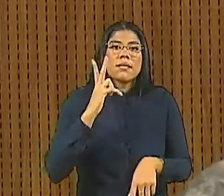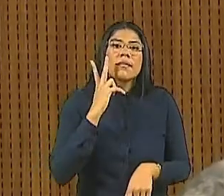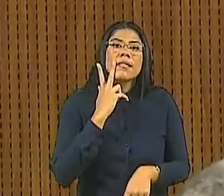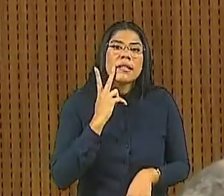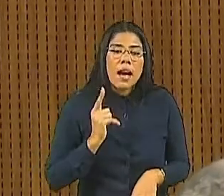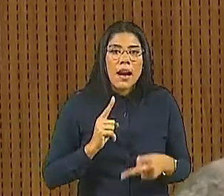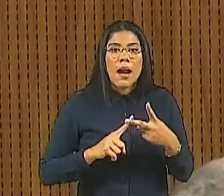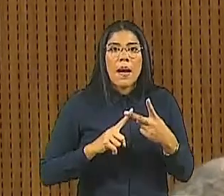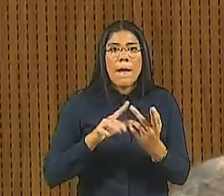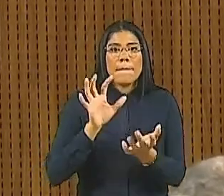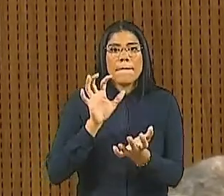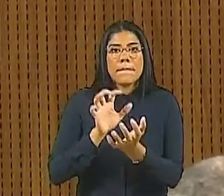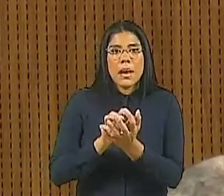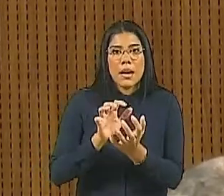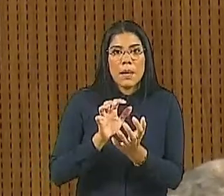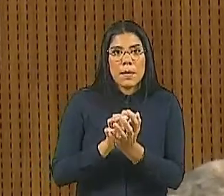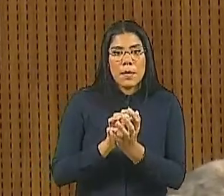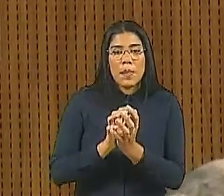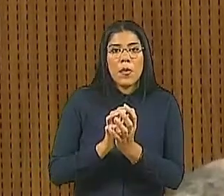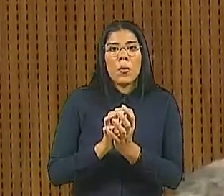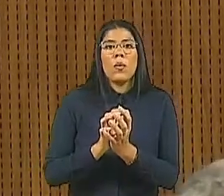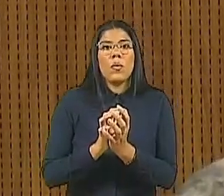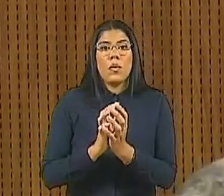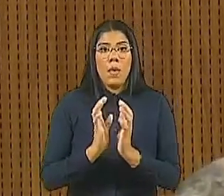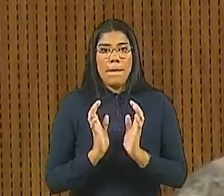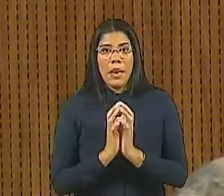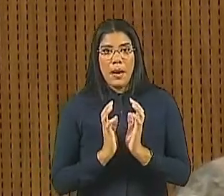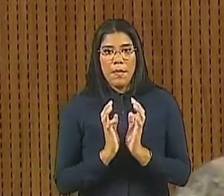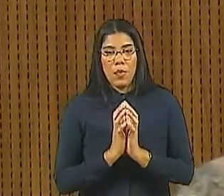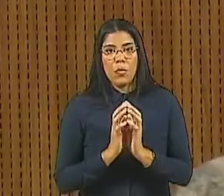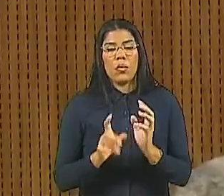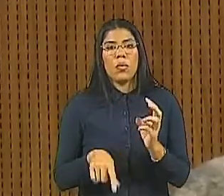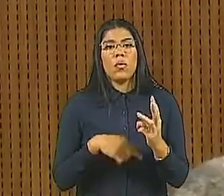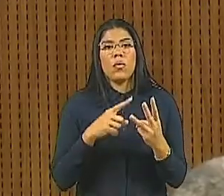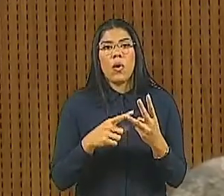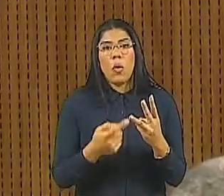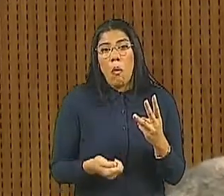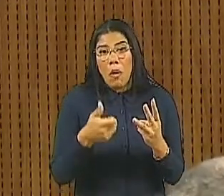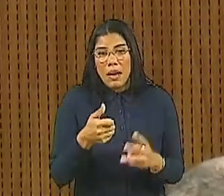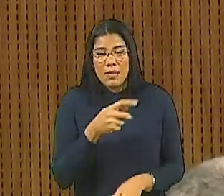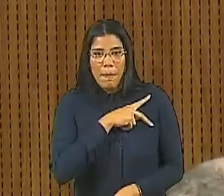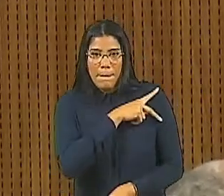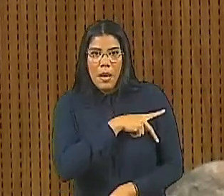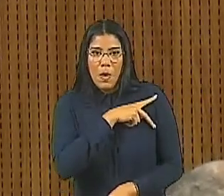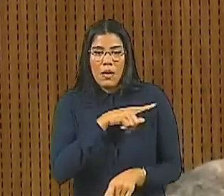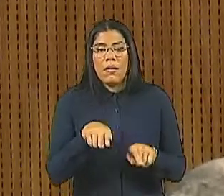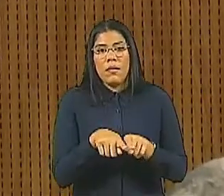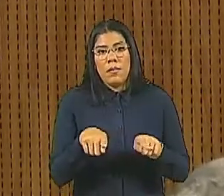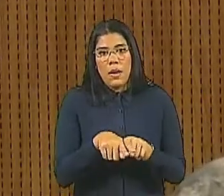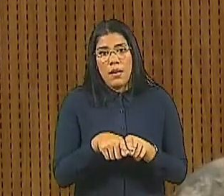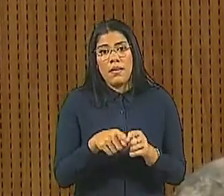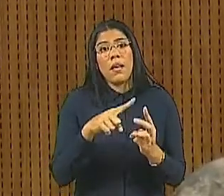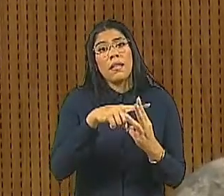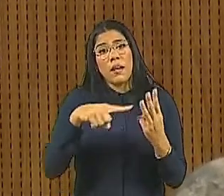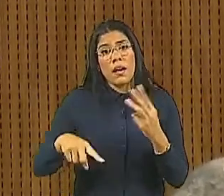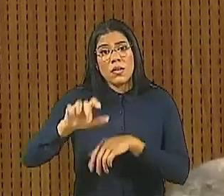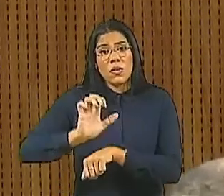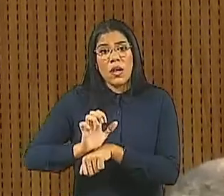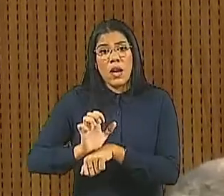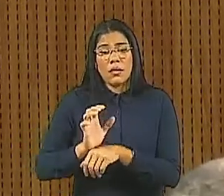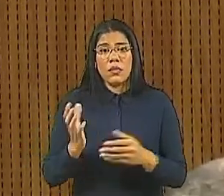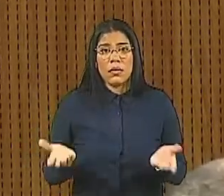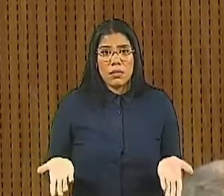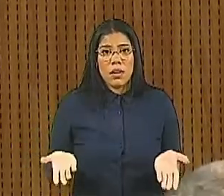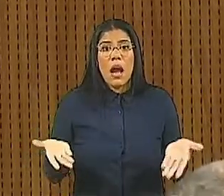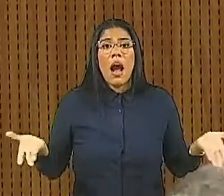A Chapada do Araripe, esse território paleontológico, de grandeza geológica, que agora se quer, inclusive, a